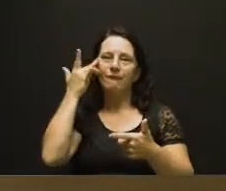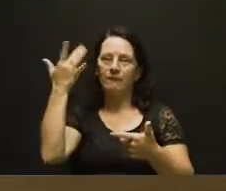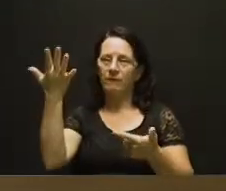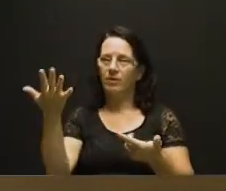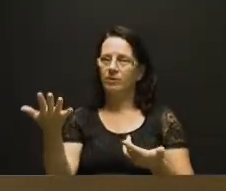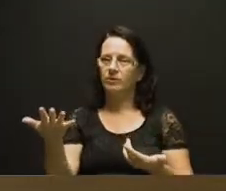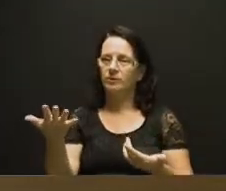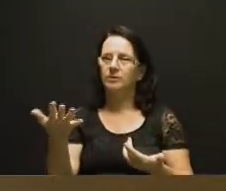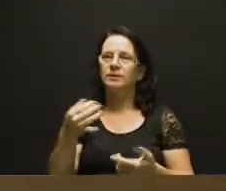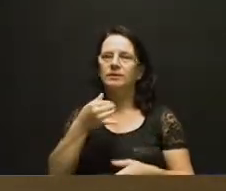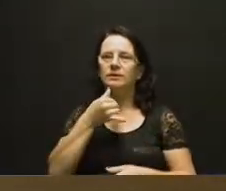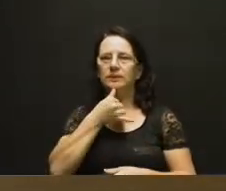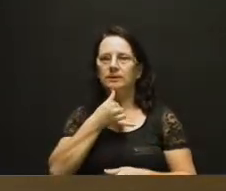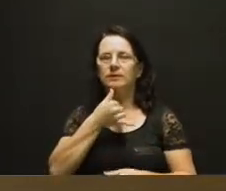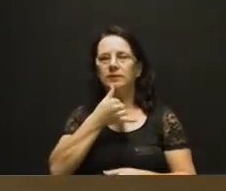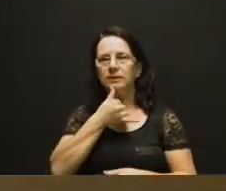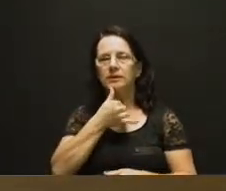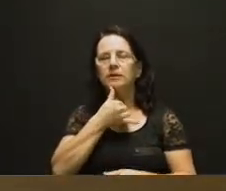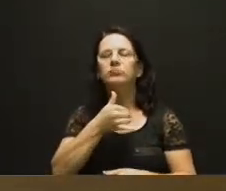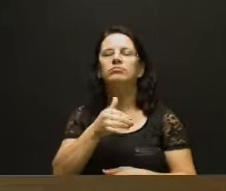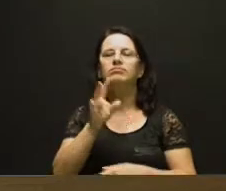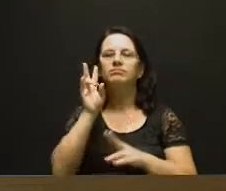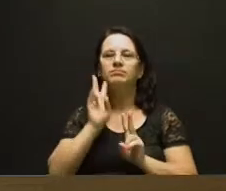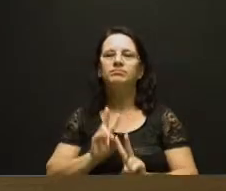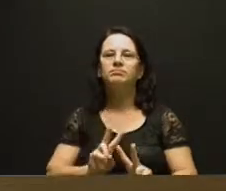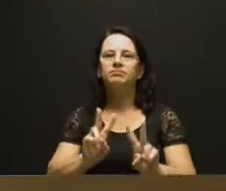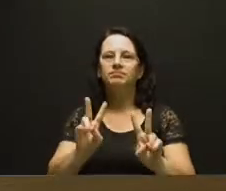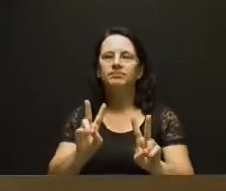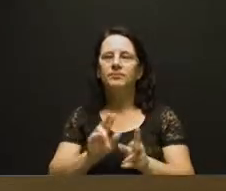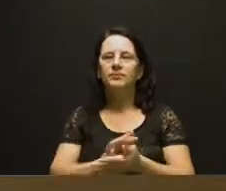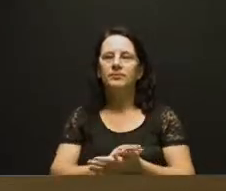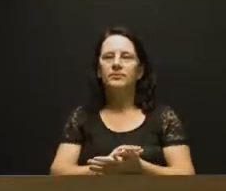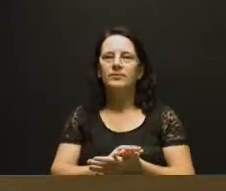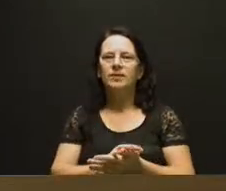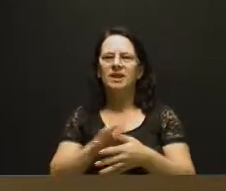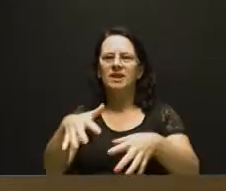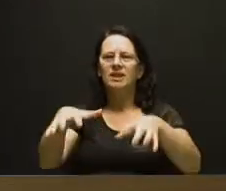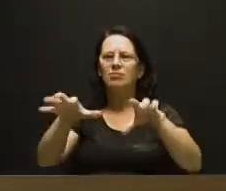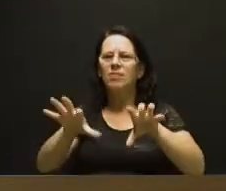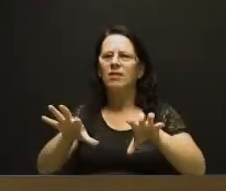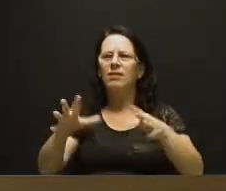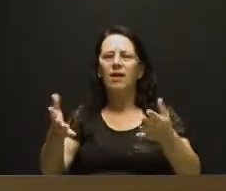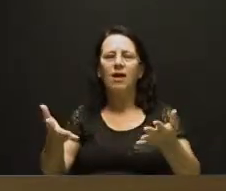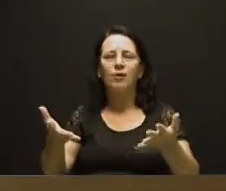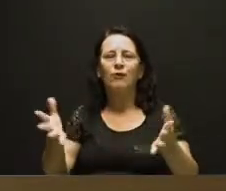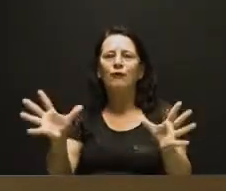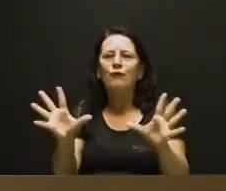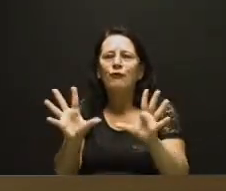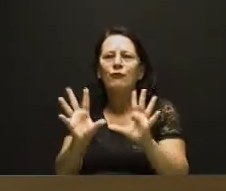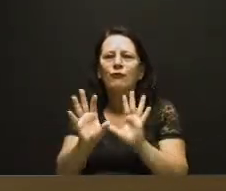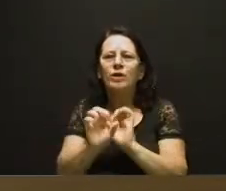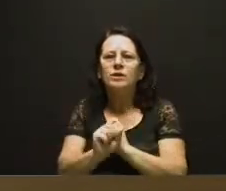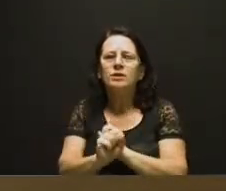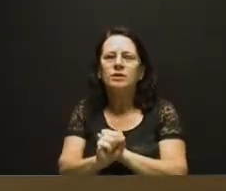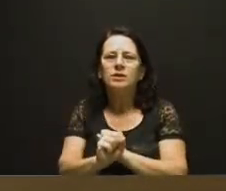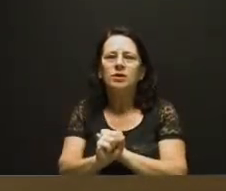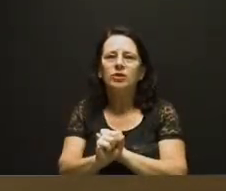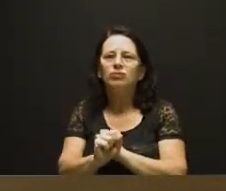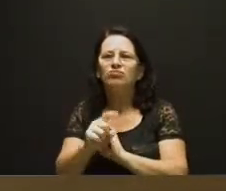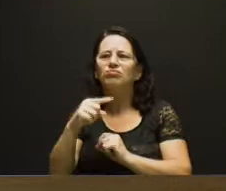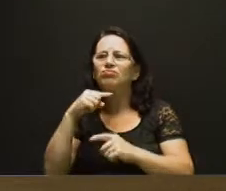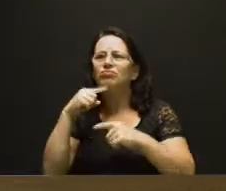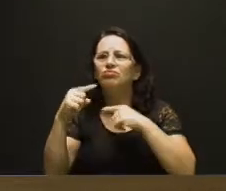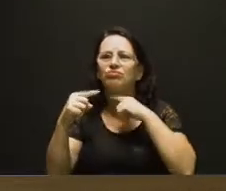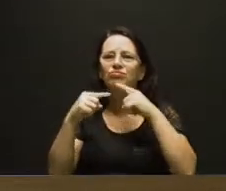dizer que entristece de ver aqui um vazio então já que as